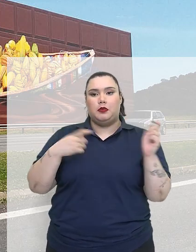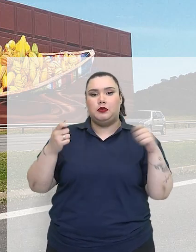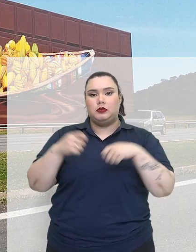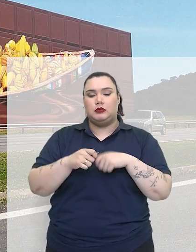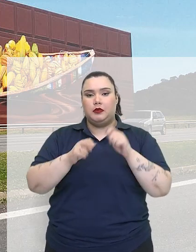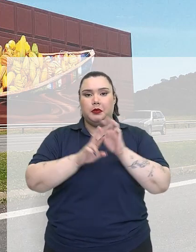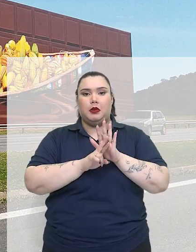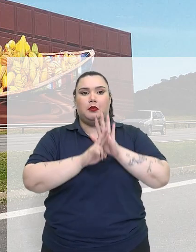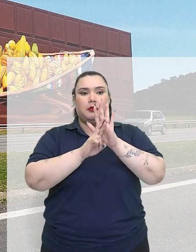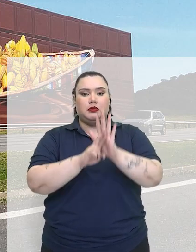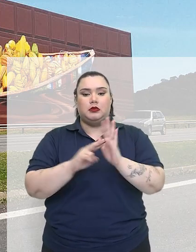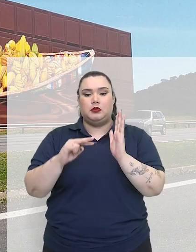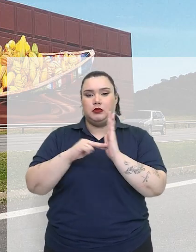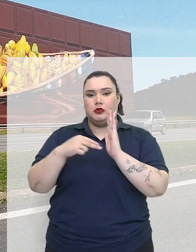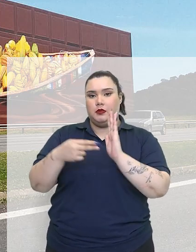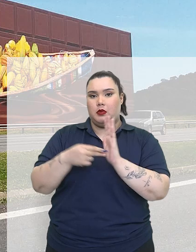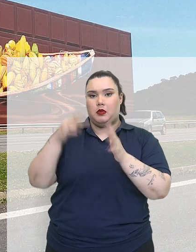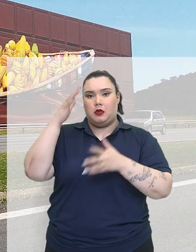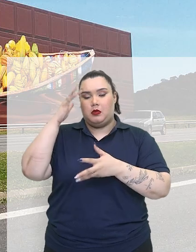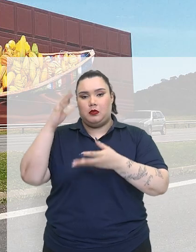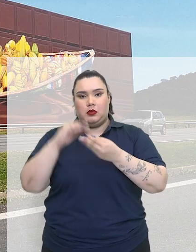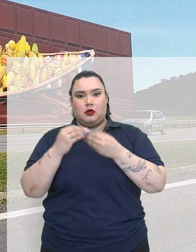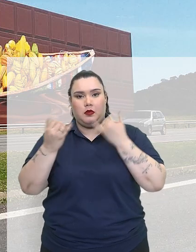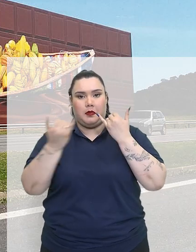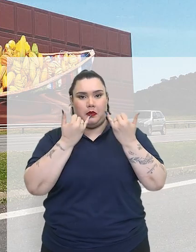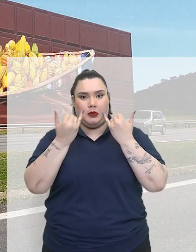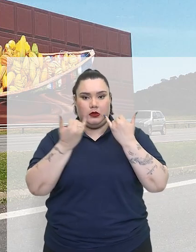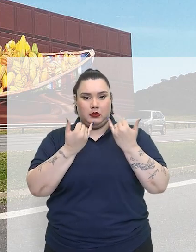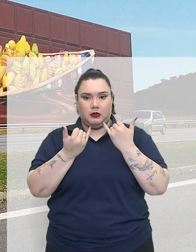sentido, uma informação que se quer